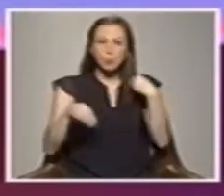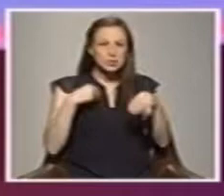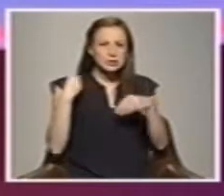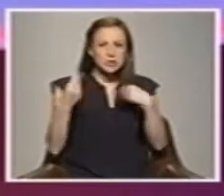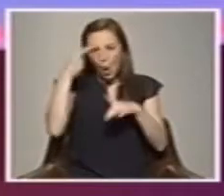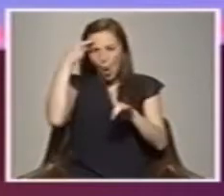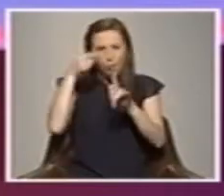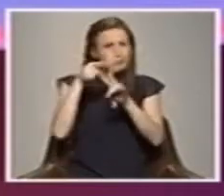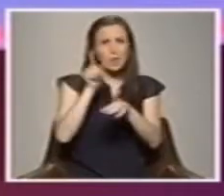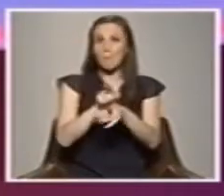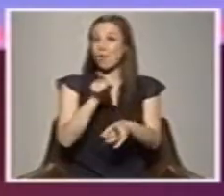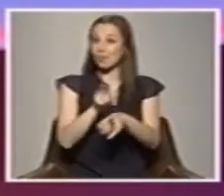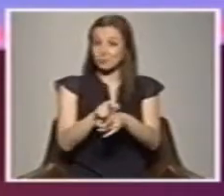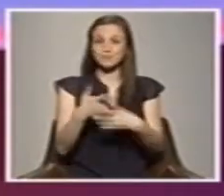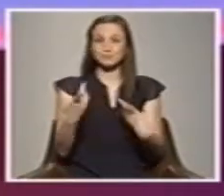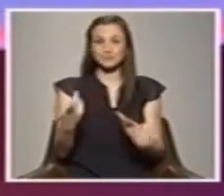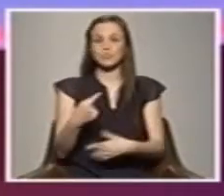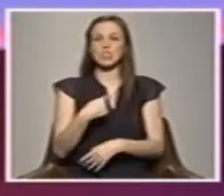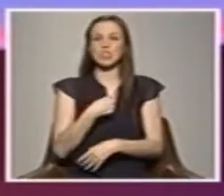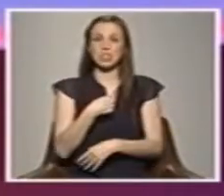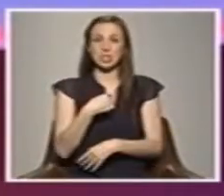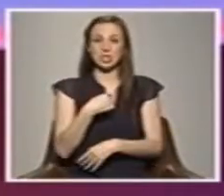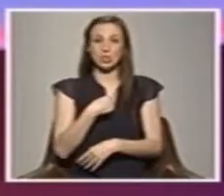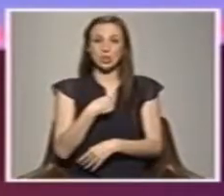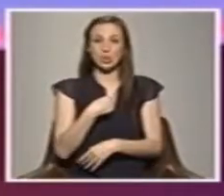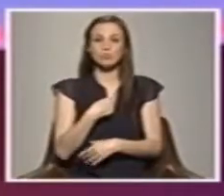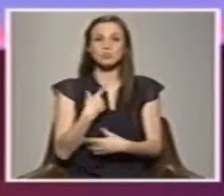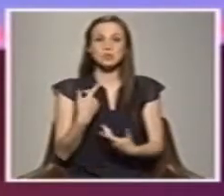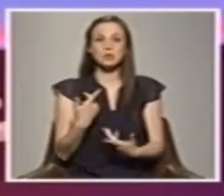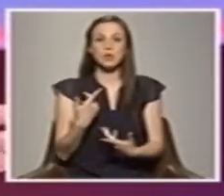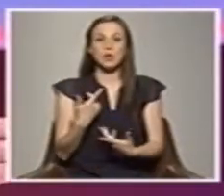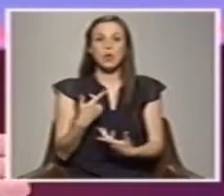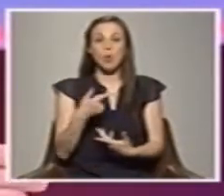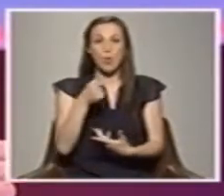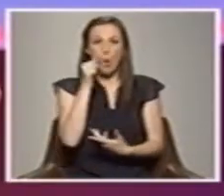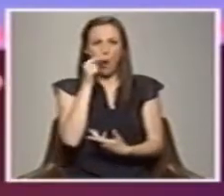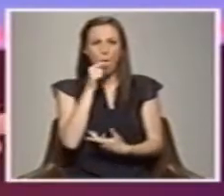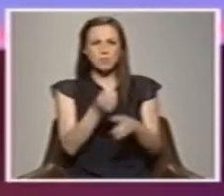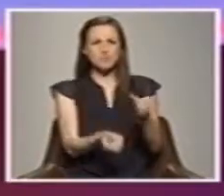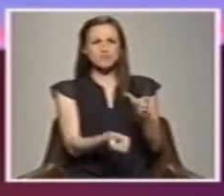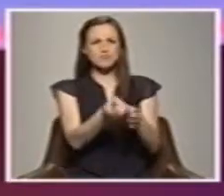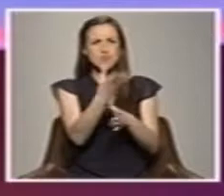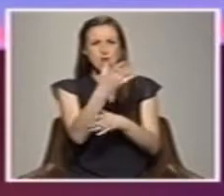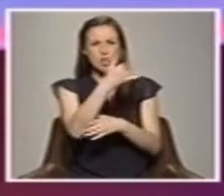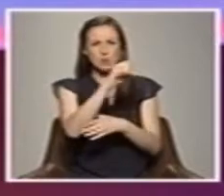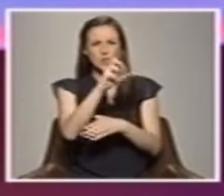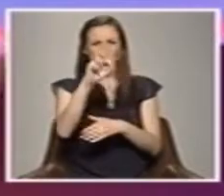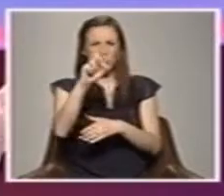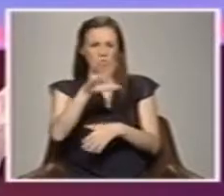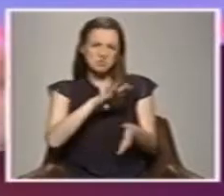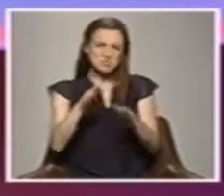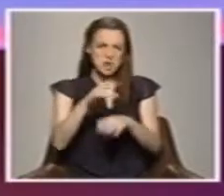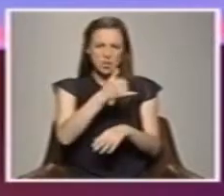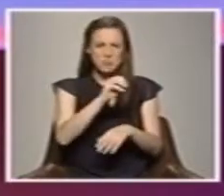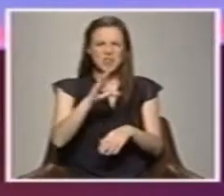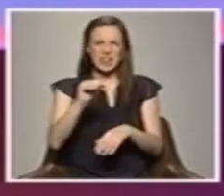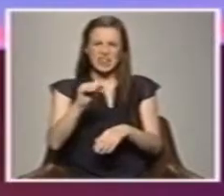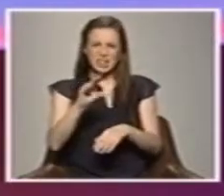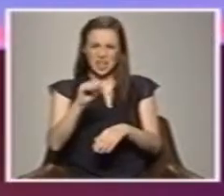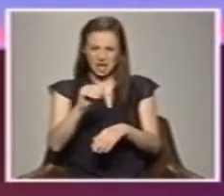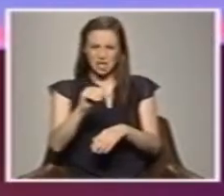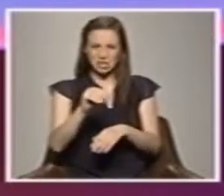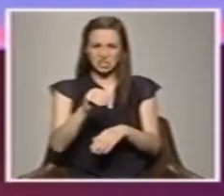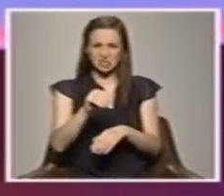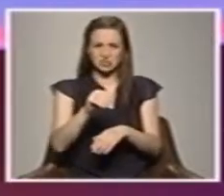mesmos objetivos. Eu soube deste homem que tinha lançado uma petição entre 2008 e 2010, um comandante de longo curso da